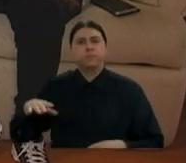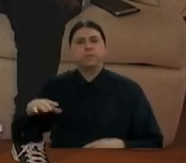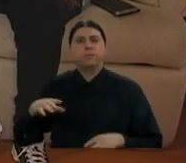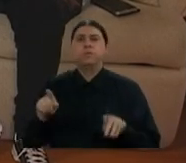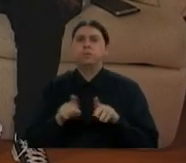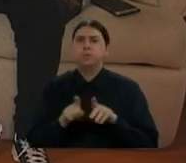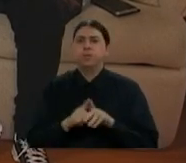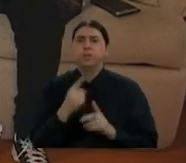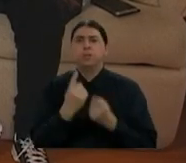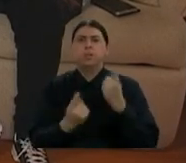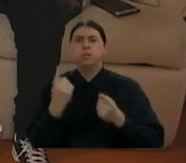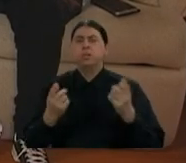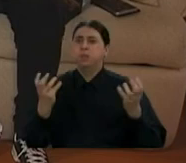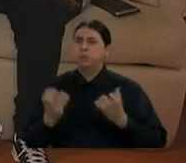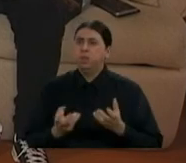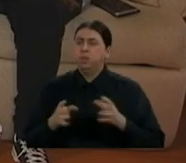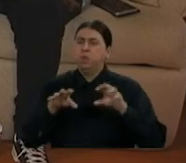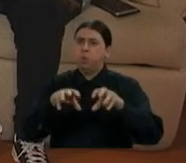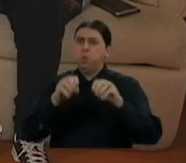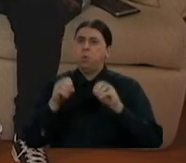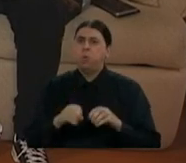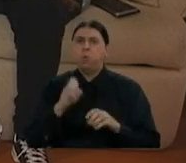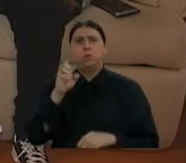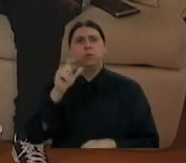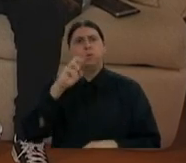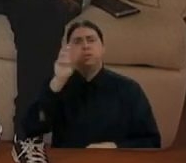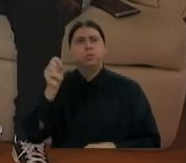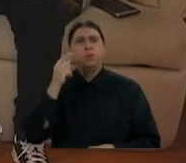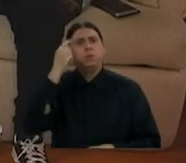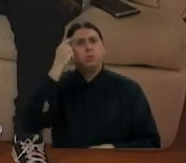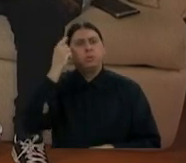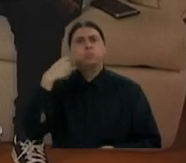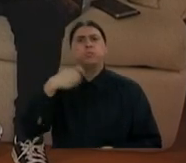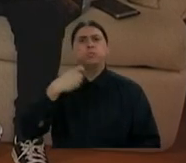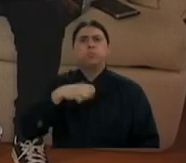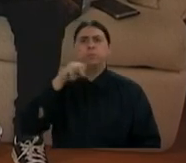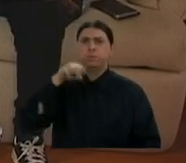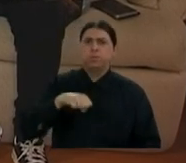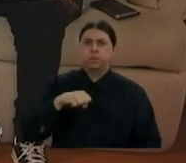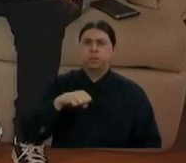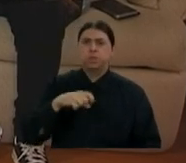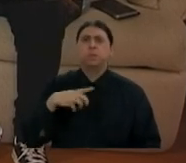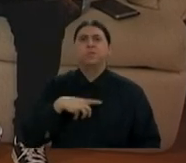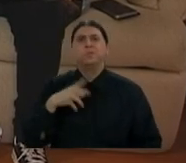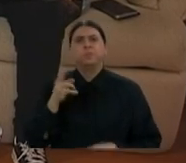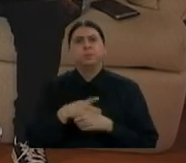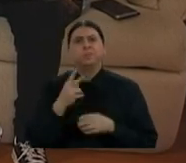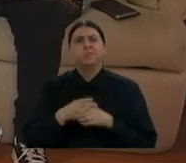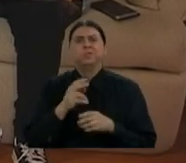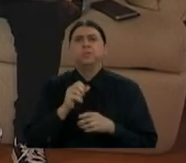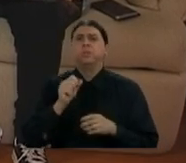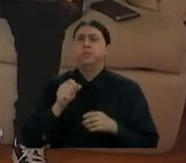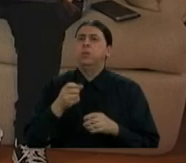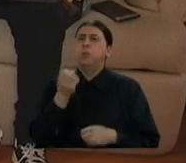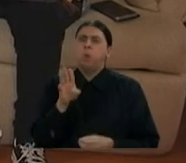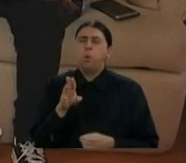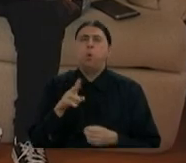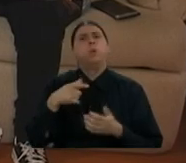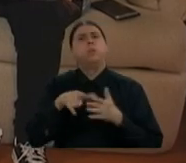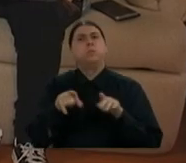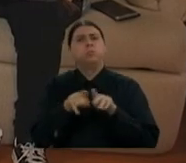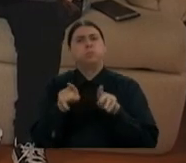quem quiser adotar não tenham se eu sei que precisa créditos né a qualidade